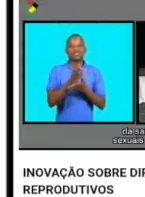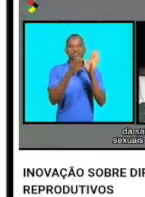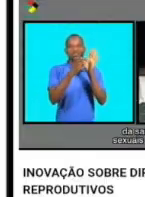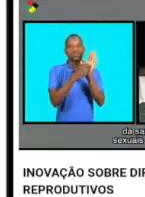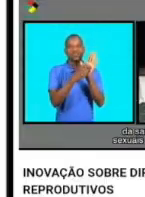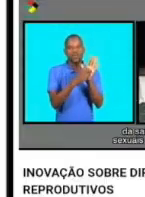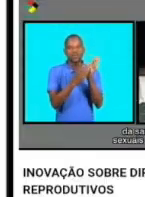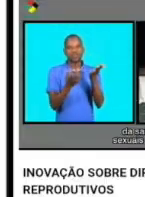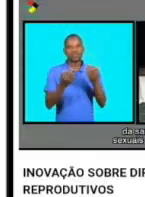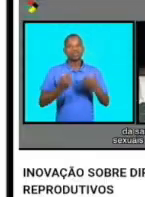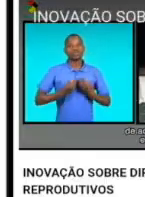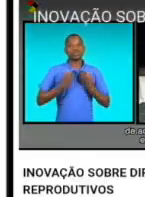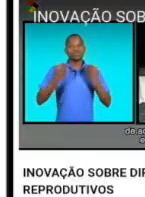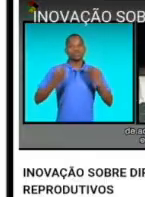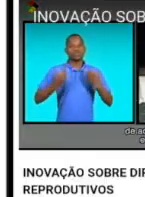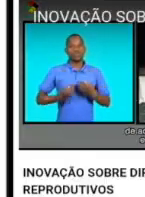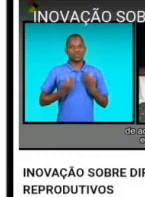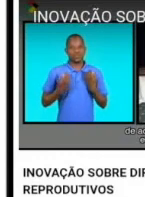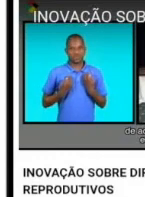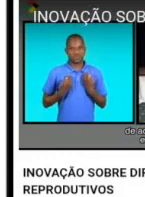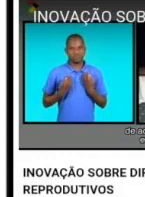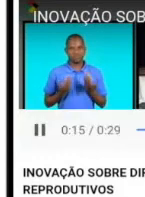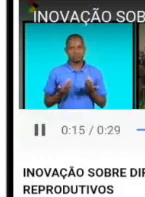É fácil de usá-lo.